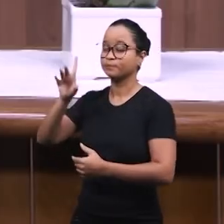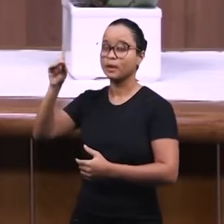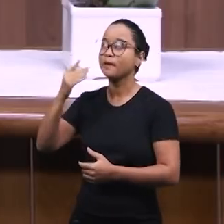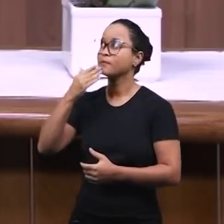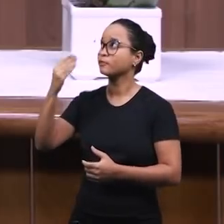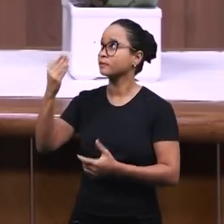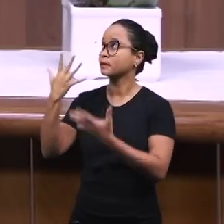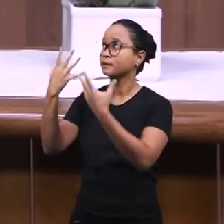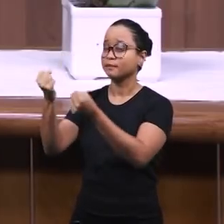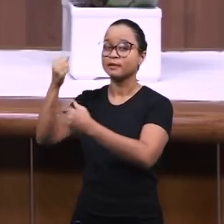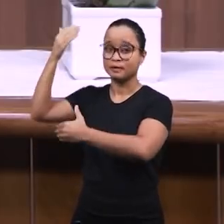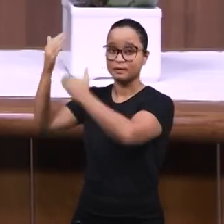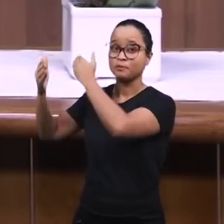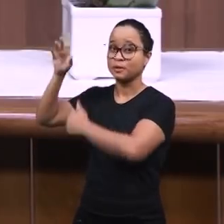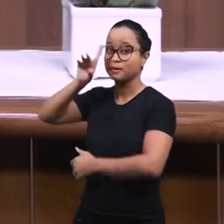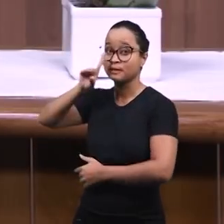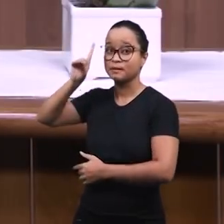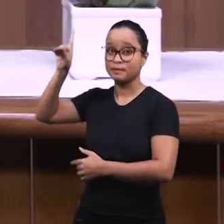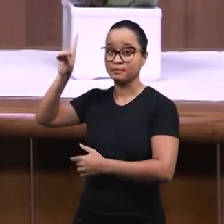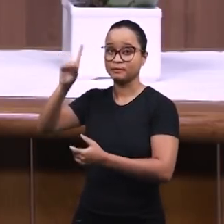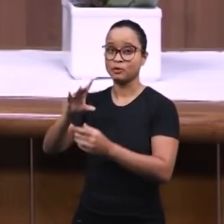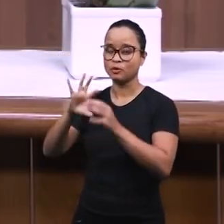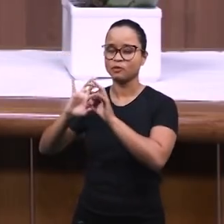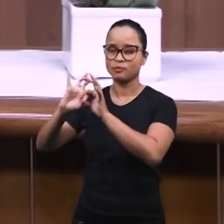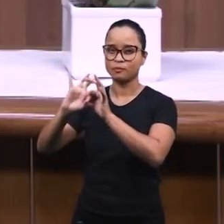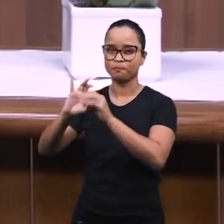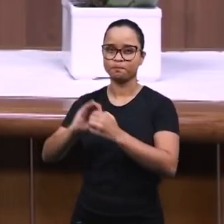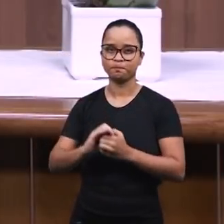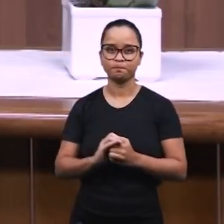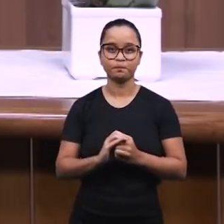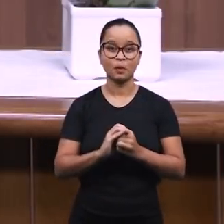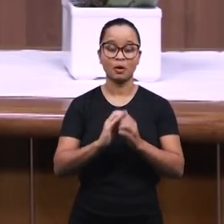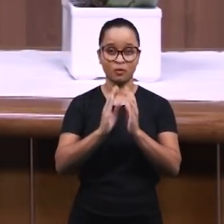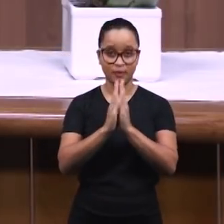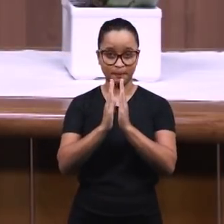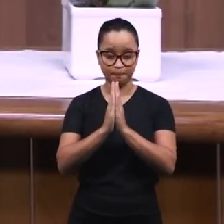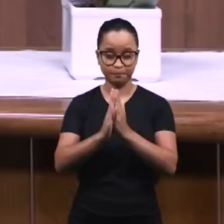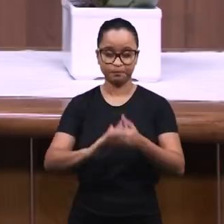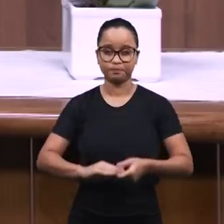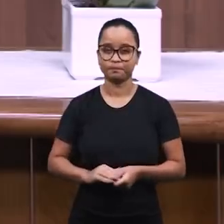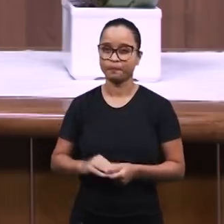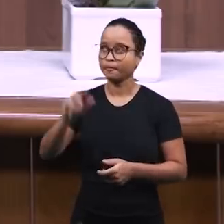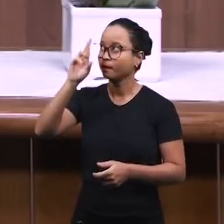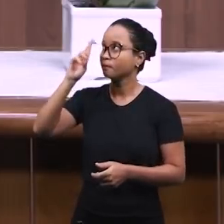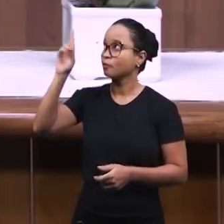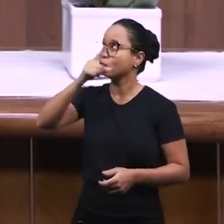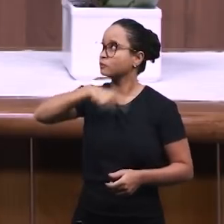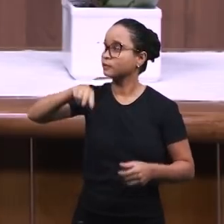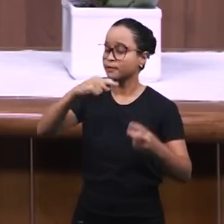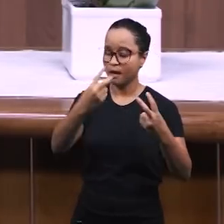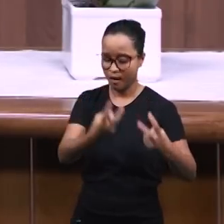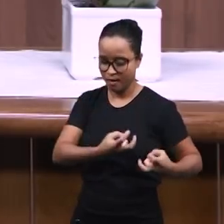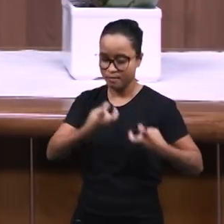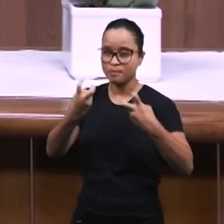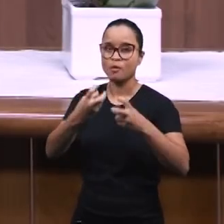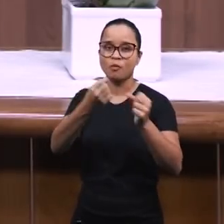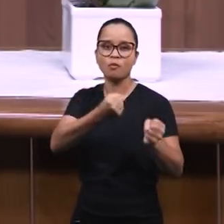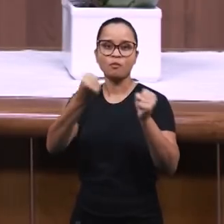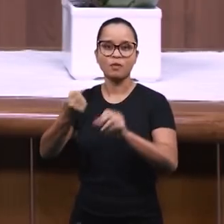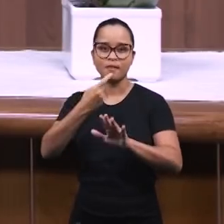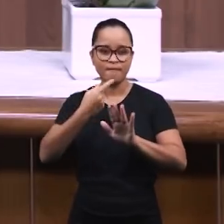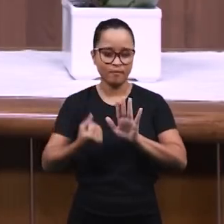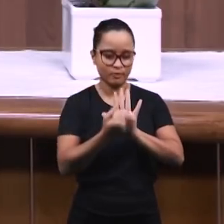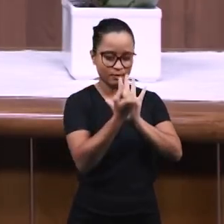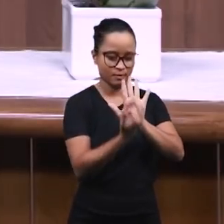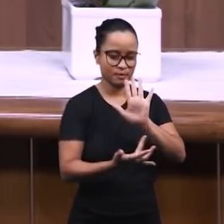que Ele nos receba na sua presença, que Ele nos dê comunhão com Ele. Vamos orar. Senhor, nós clamamos pelo poder que há no sangue do Senhor